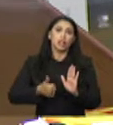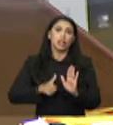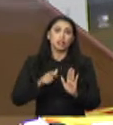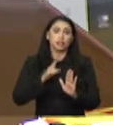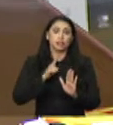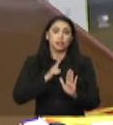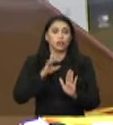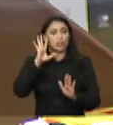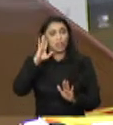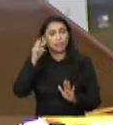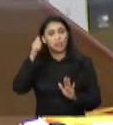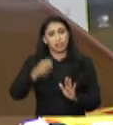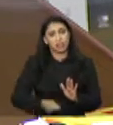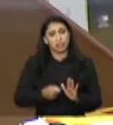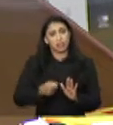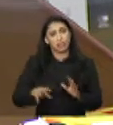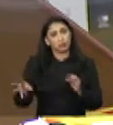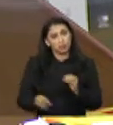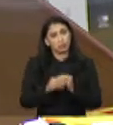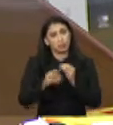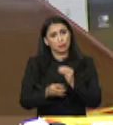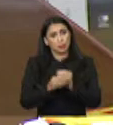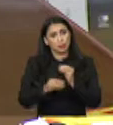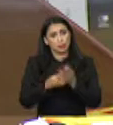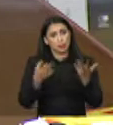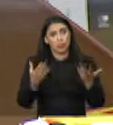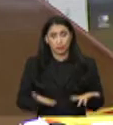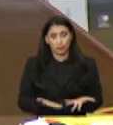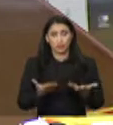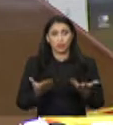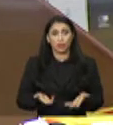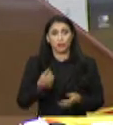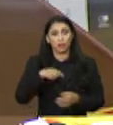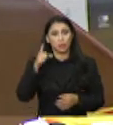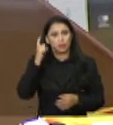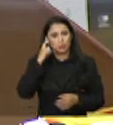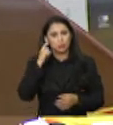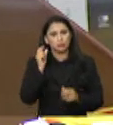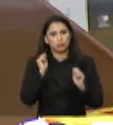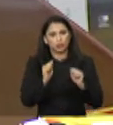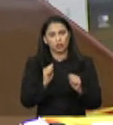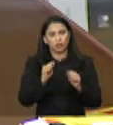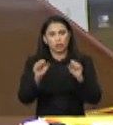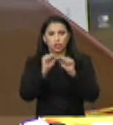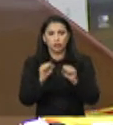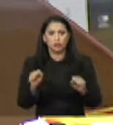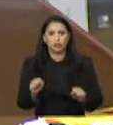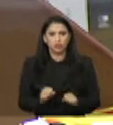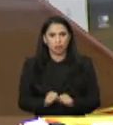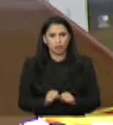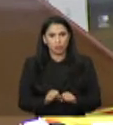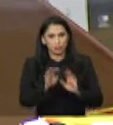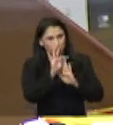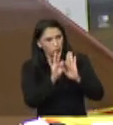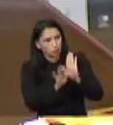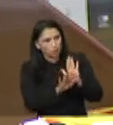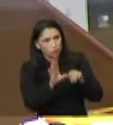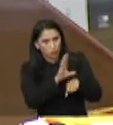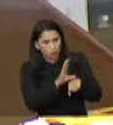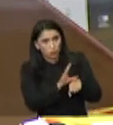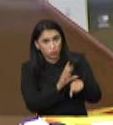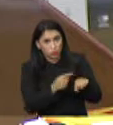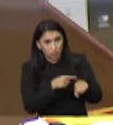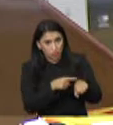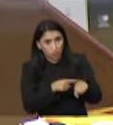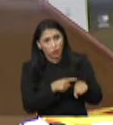onerosa da Sanção e dos seus acessórios essa é uma conclusão que se pode extrair do sistema hermenêutico-constitucional e